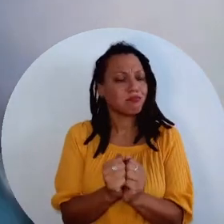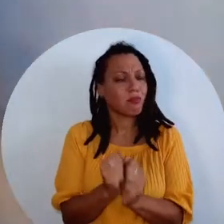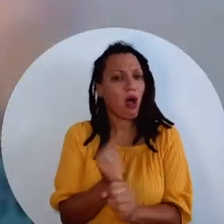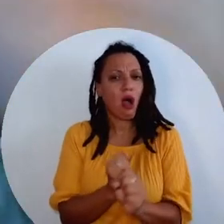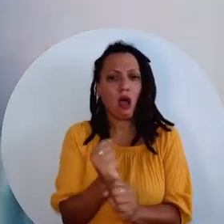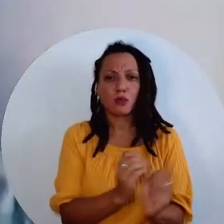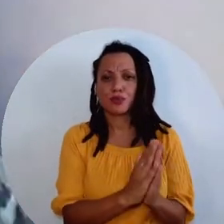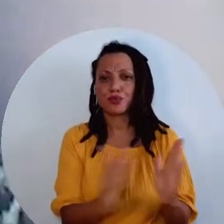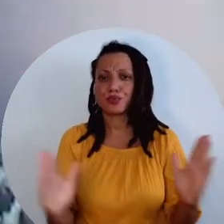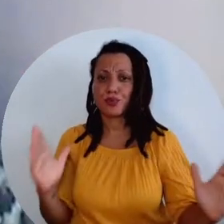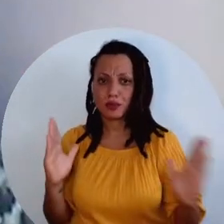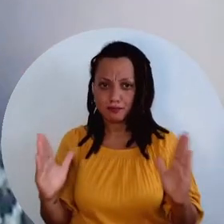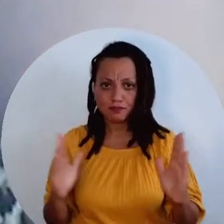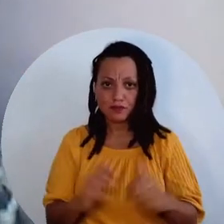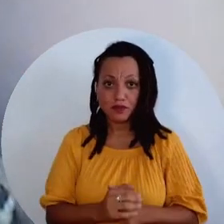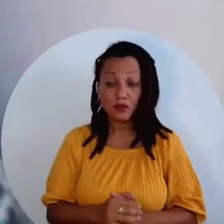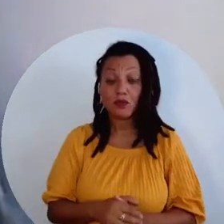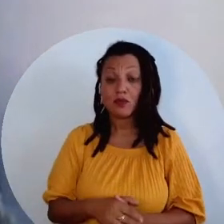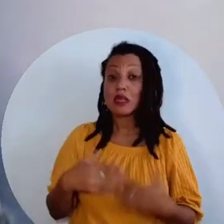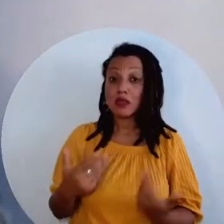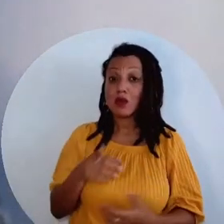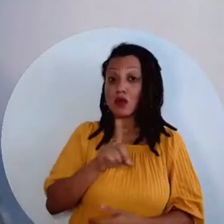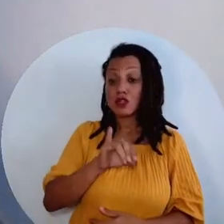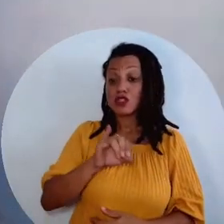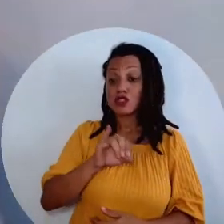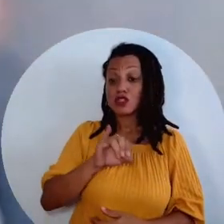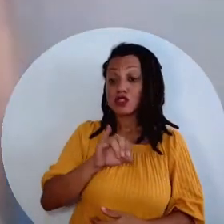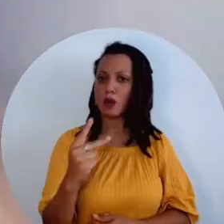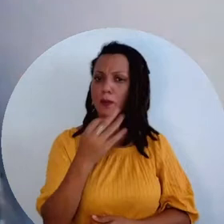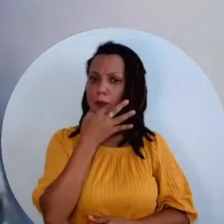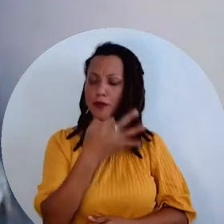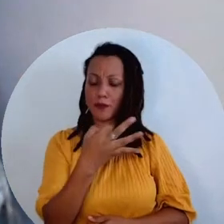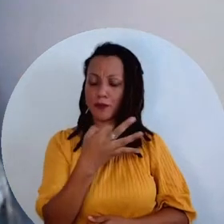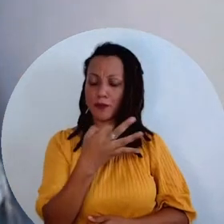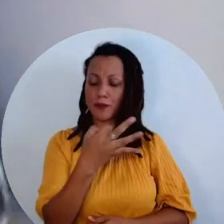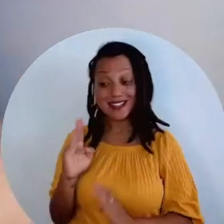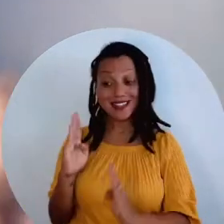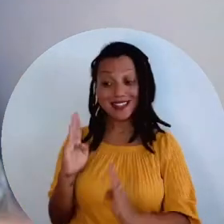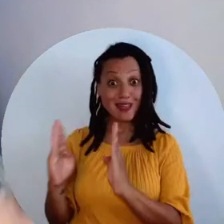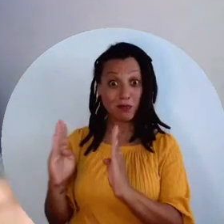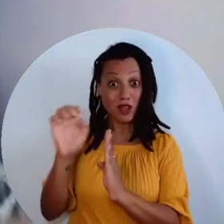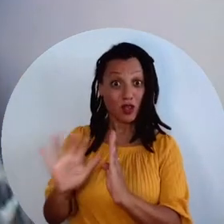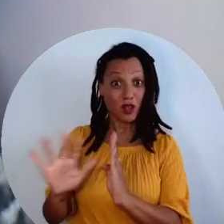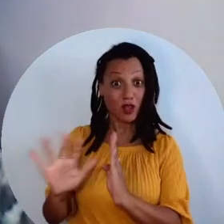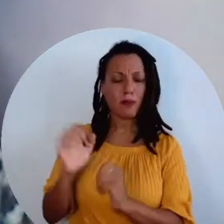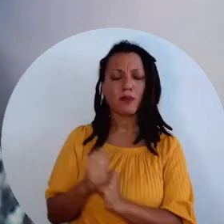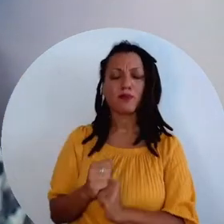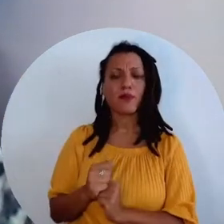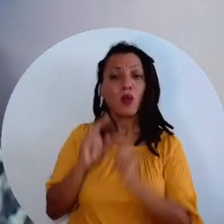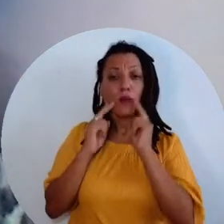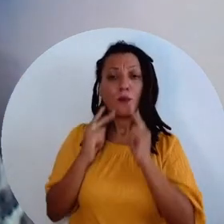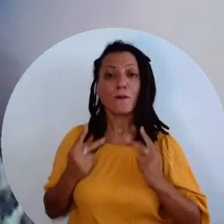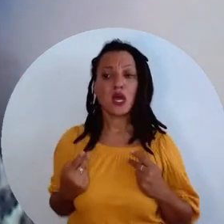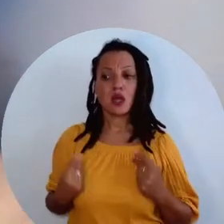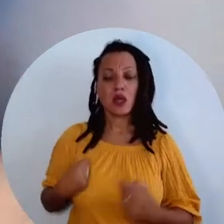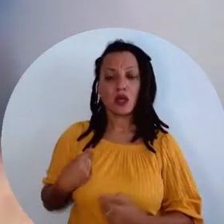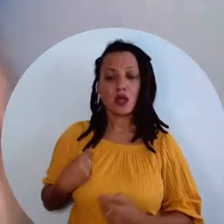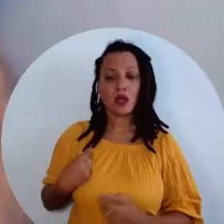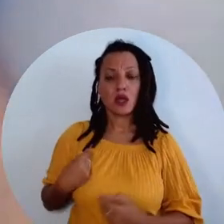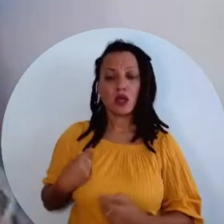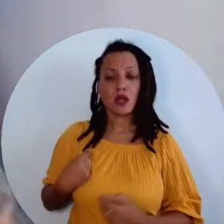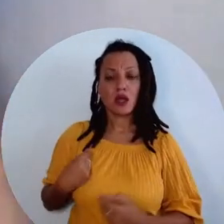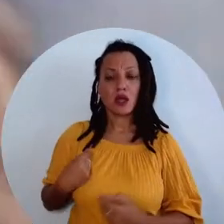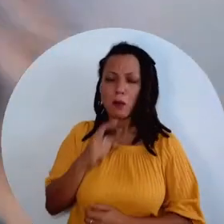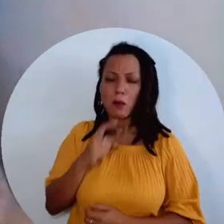Então, esse é o cenário dessa Europa. E aí, Diop vai dizer o seguinte: nesse período, A sobrevivência da espécie humana